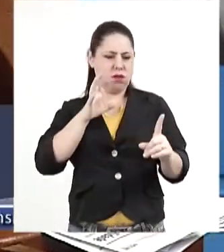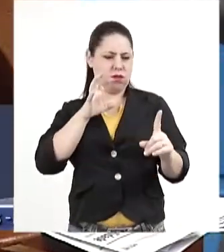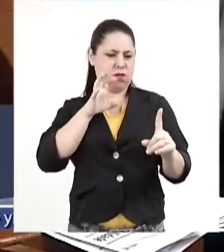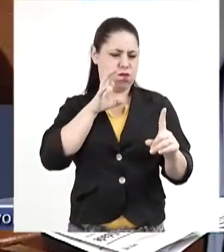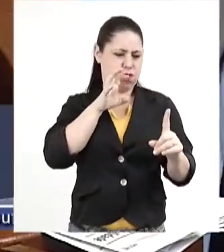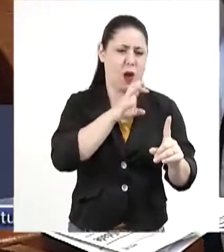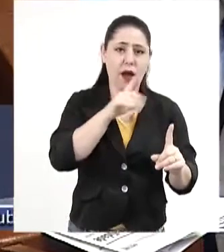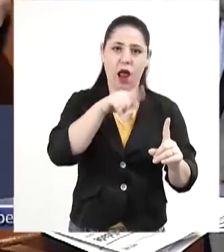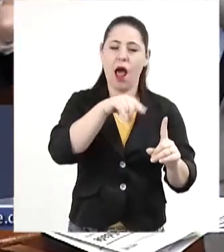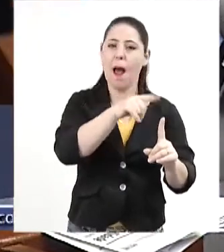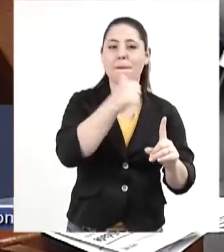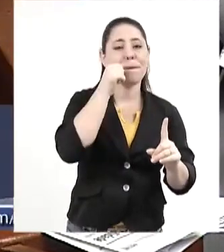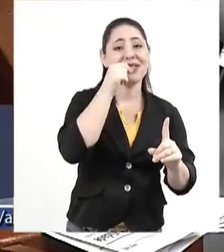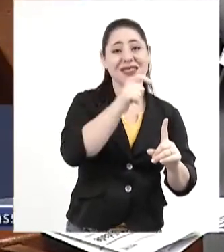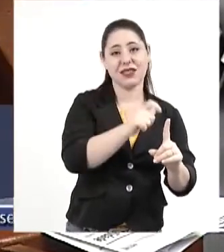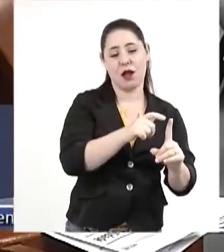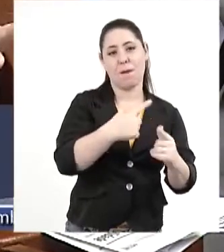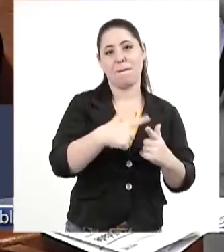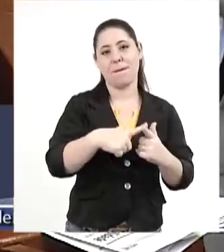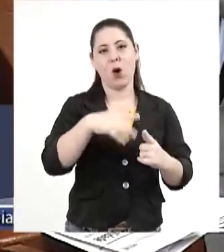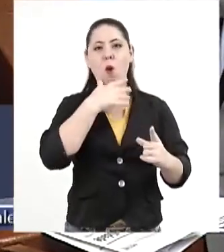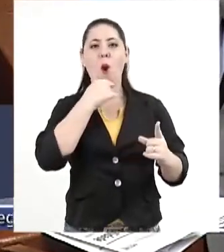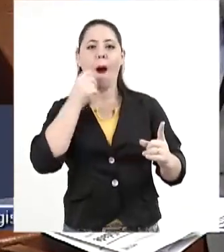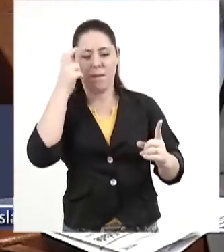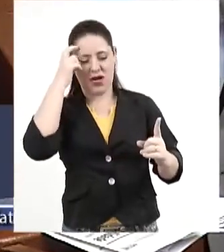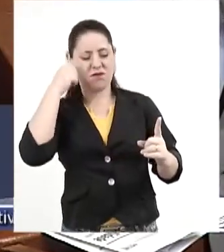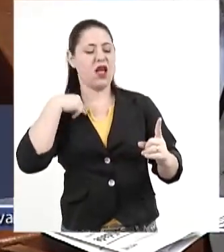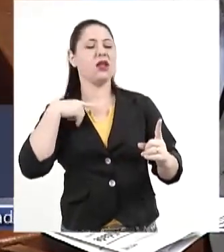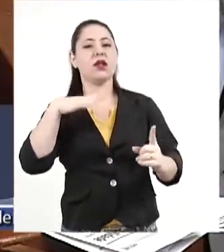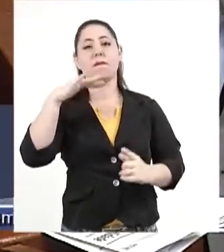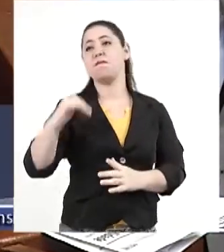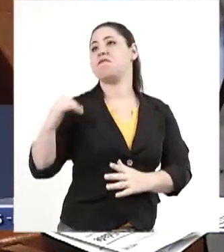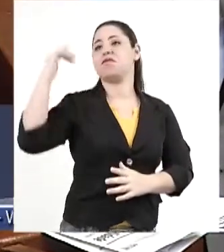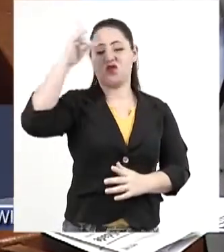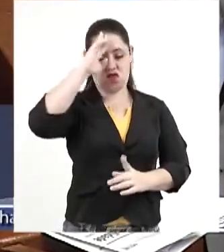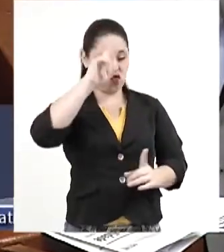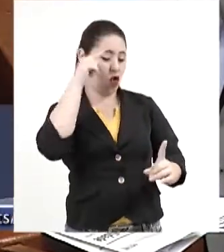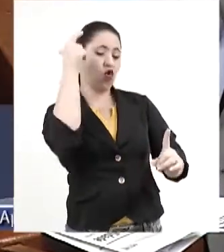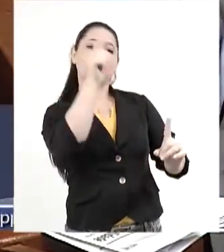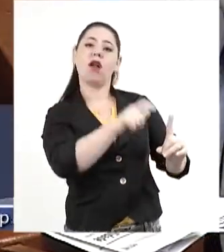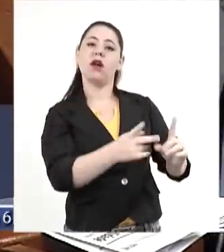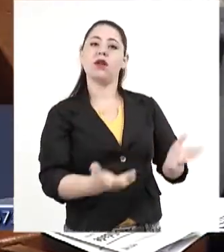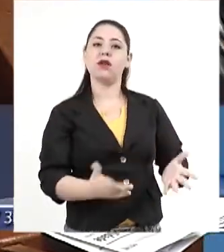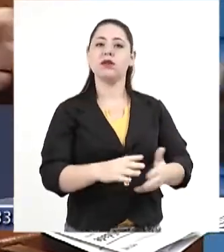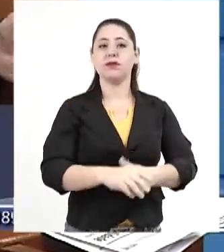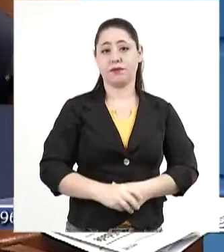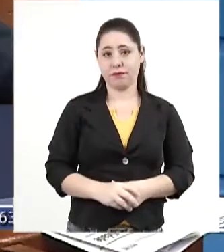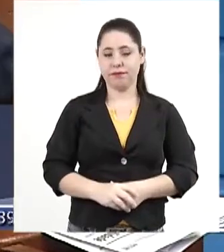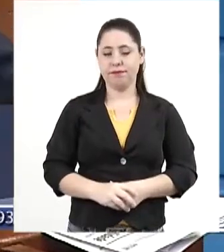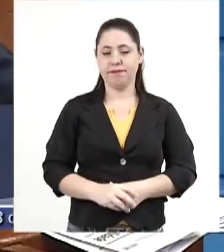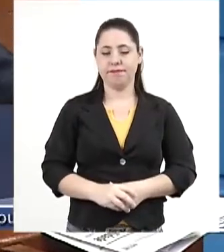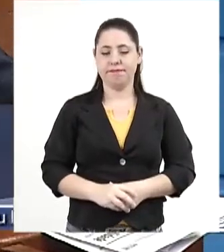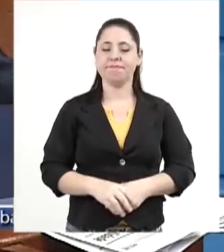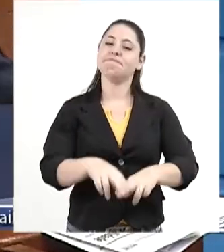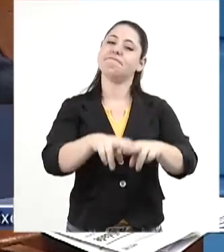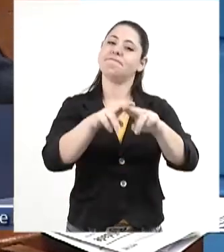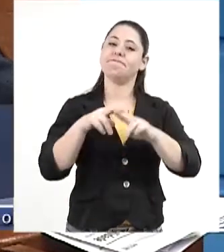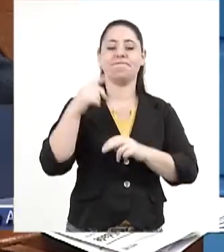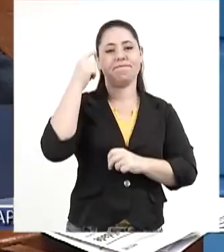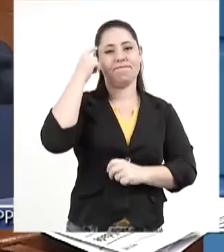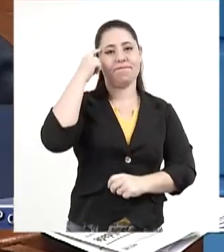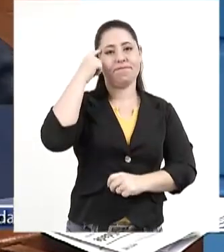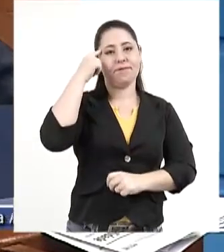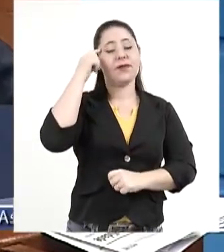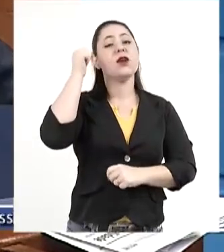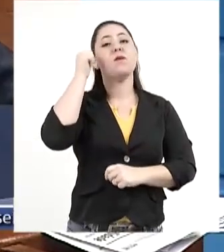intimidação sobre a mulher por parte do homem que se acha dono da mulher. Então, eu penso que